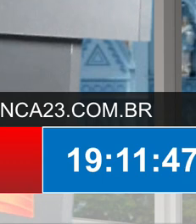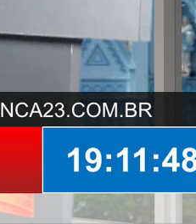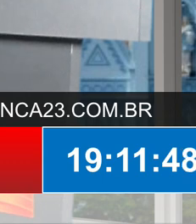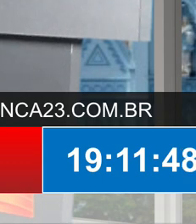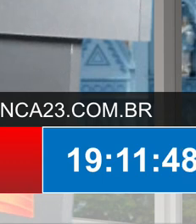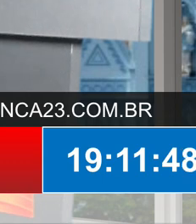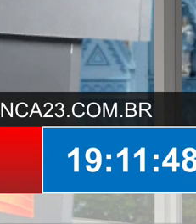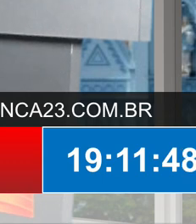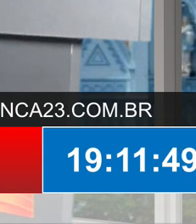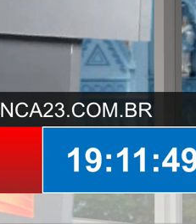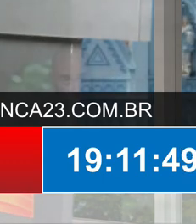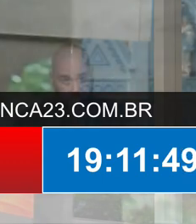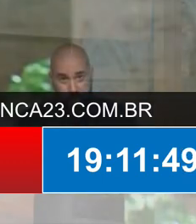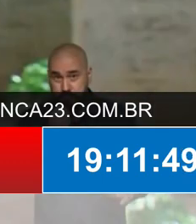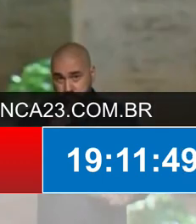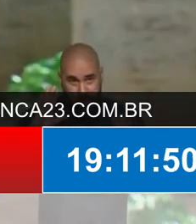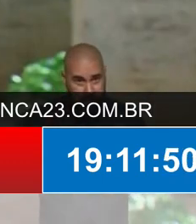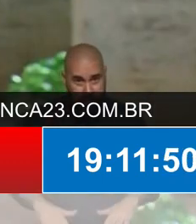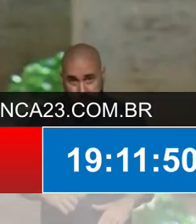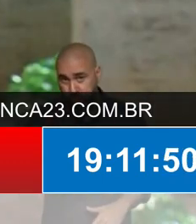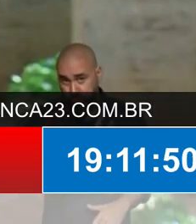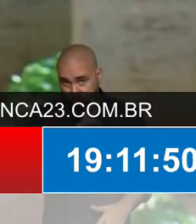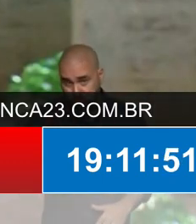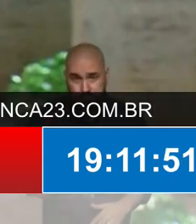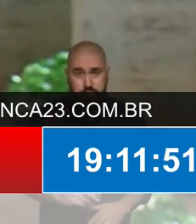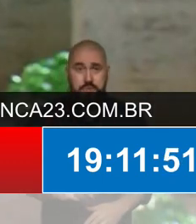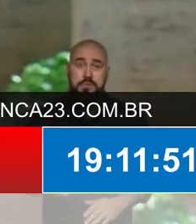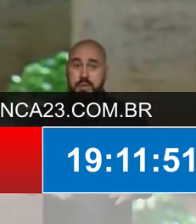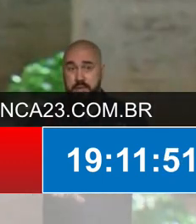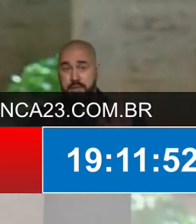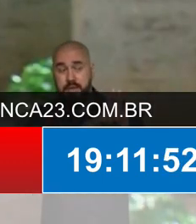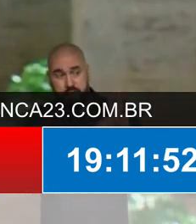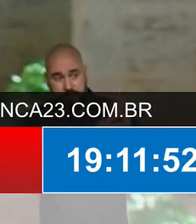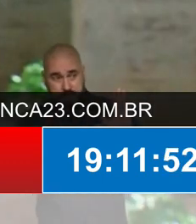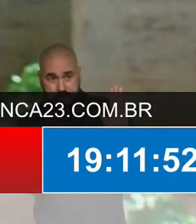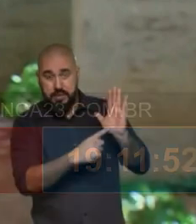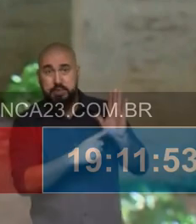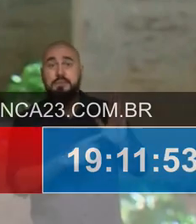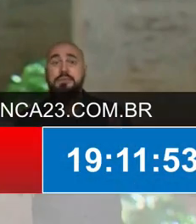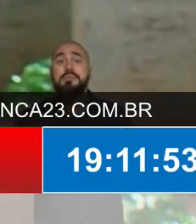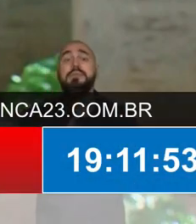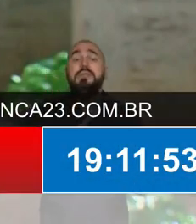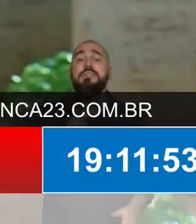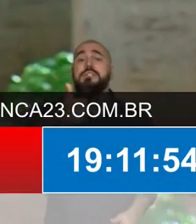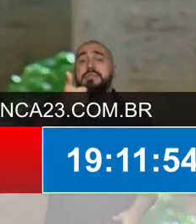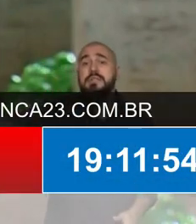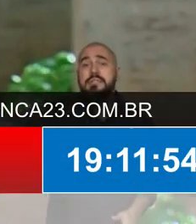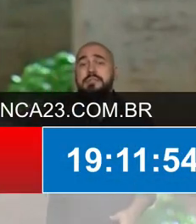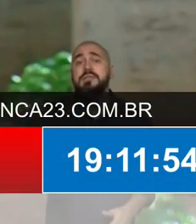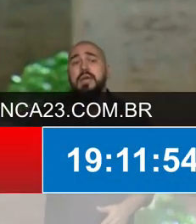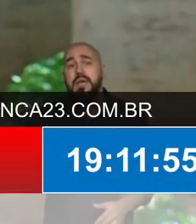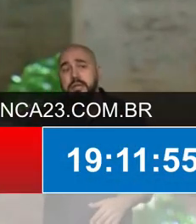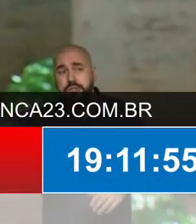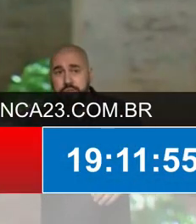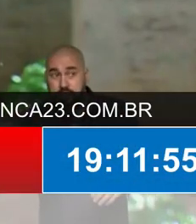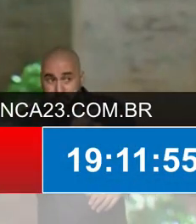ser usadas. Olha, a portaria estabelece 16 situações em que as câmeras corporais devem